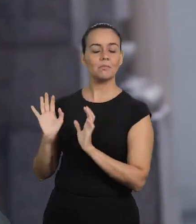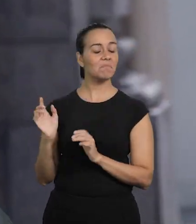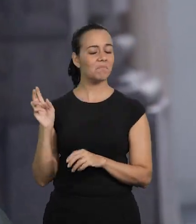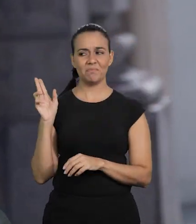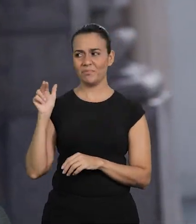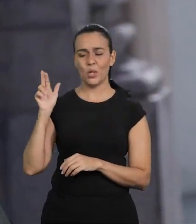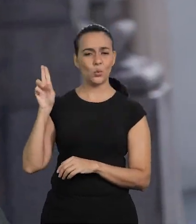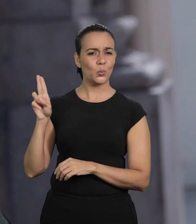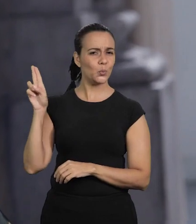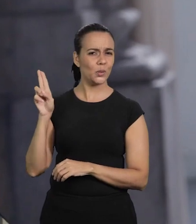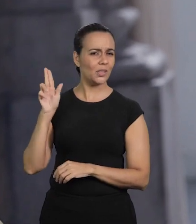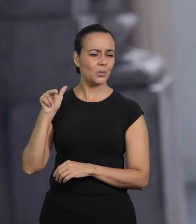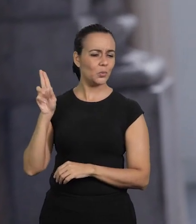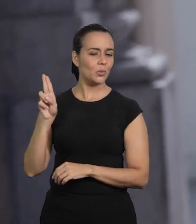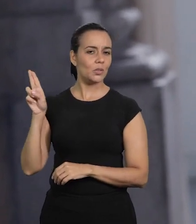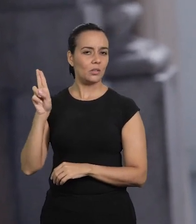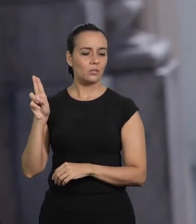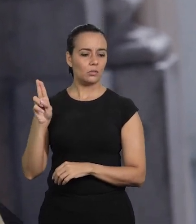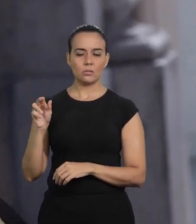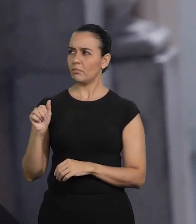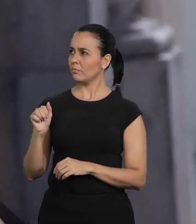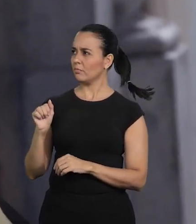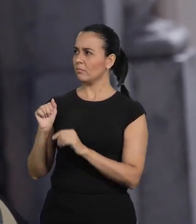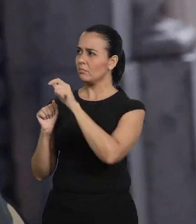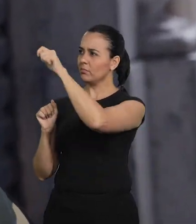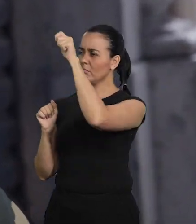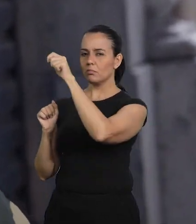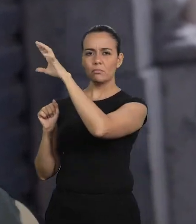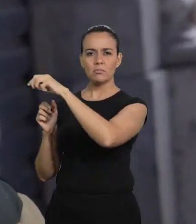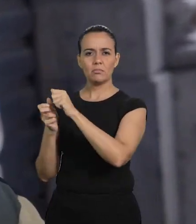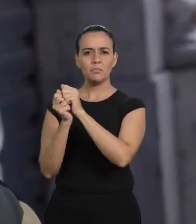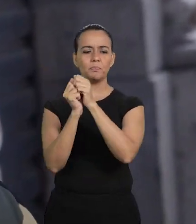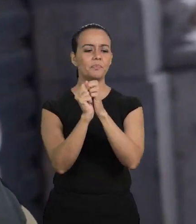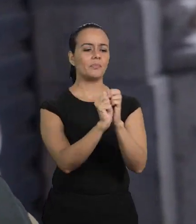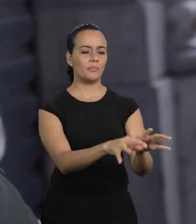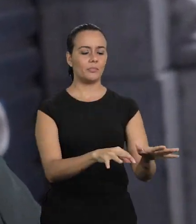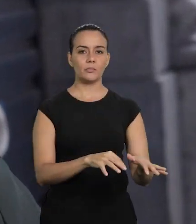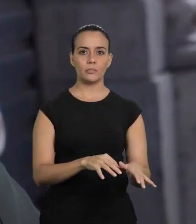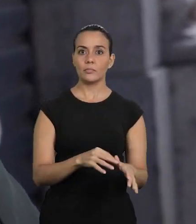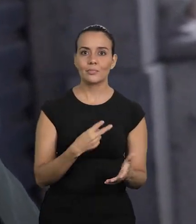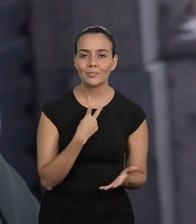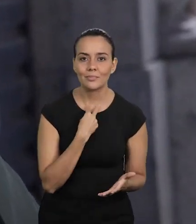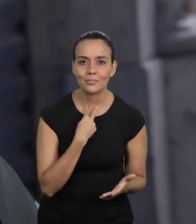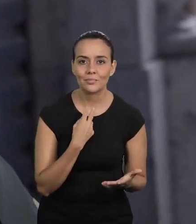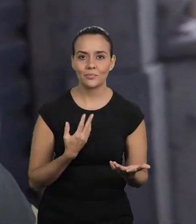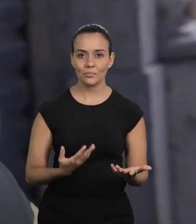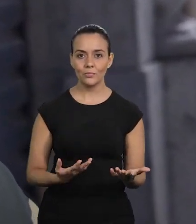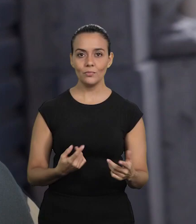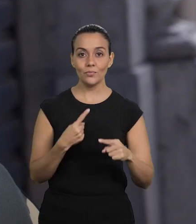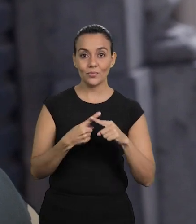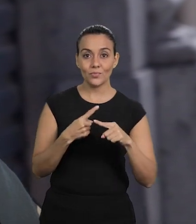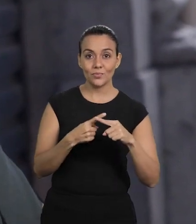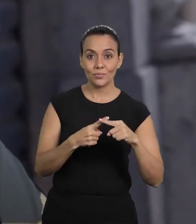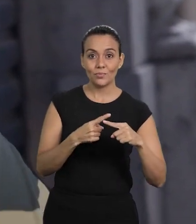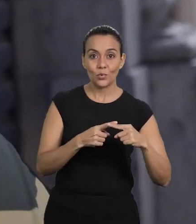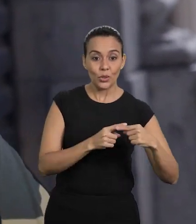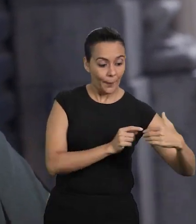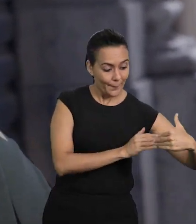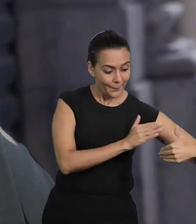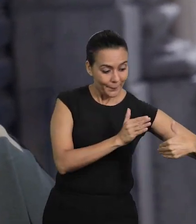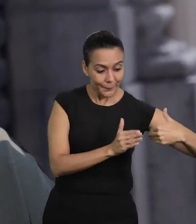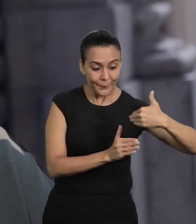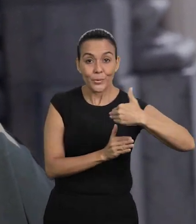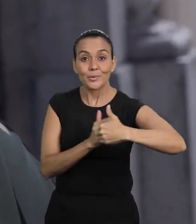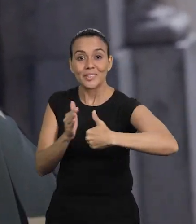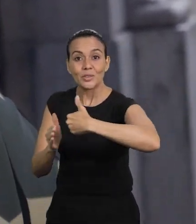isso acontece, você está jogando no lixo toda uma cadeia de valor e toda uma cadeia produtiva também. Então, você está jogando no lixo o